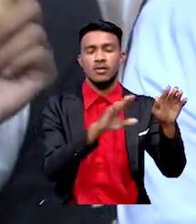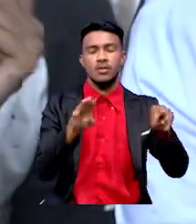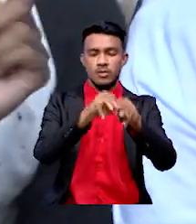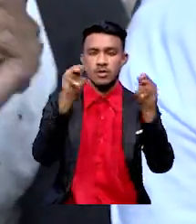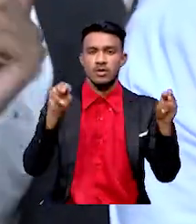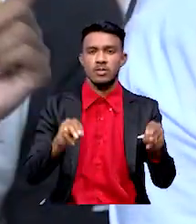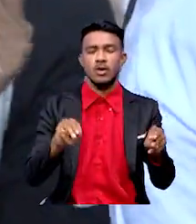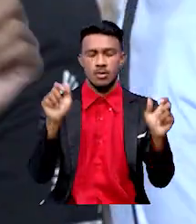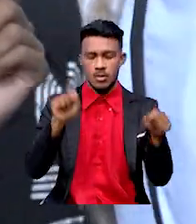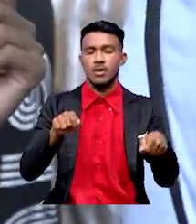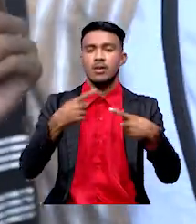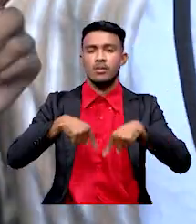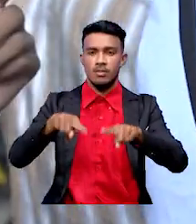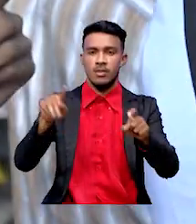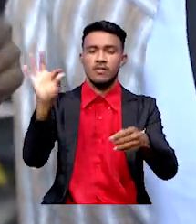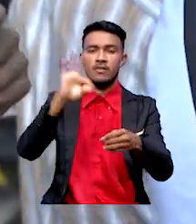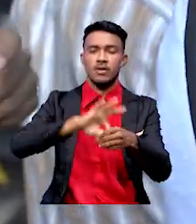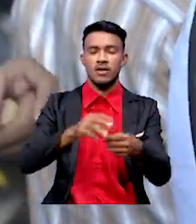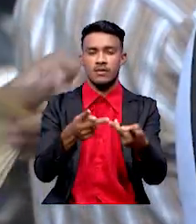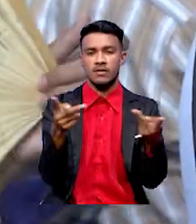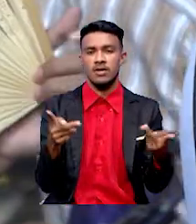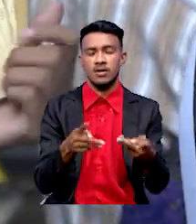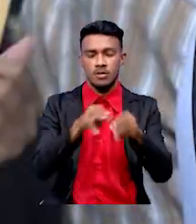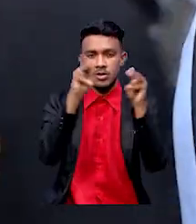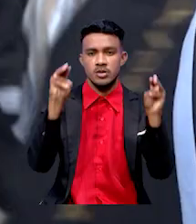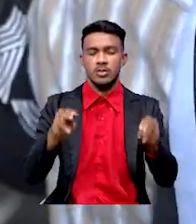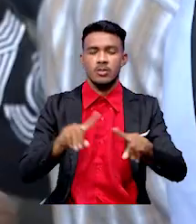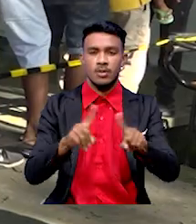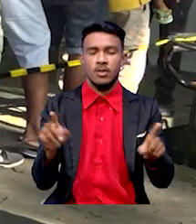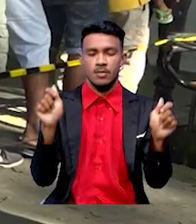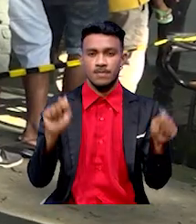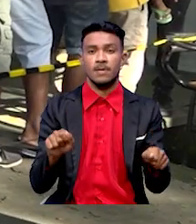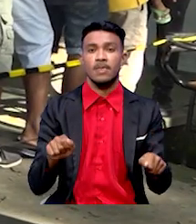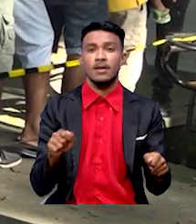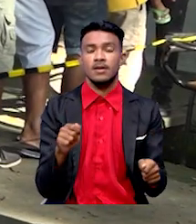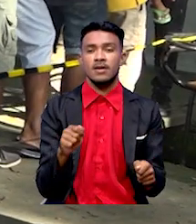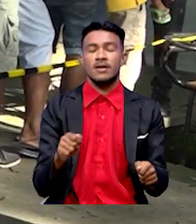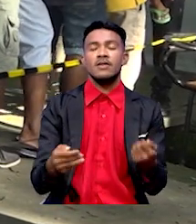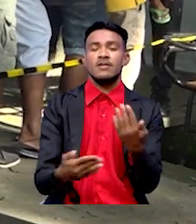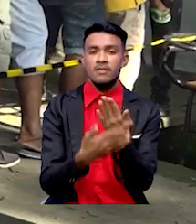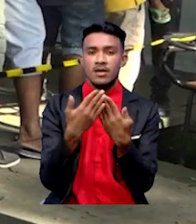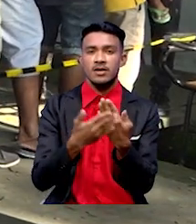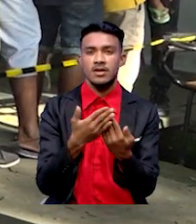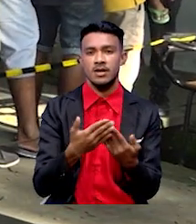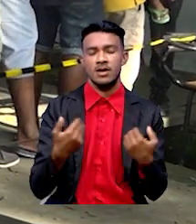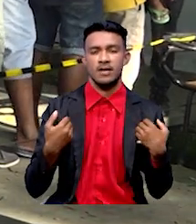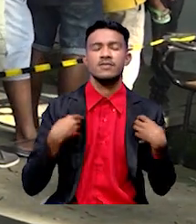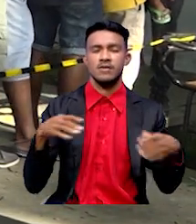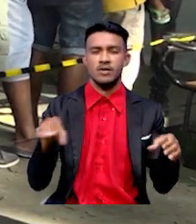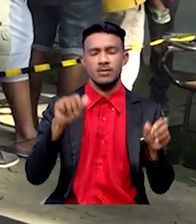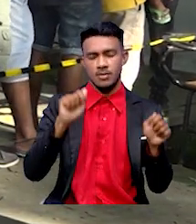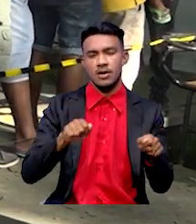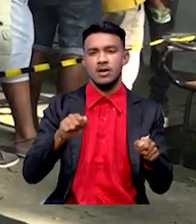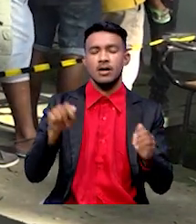onde exerce sirninha vota ia ser ninha município assinar, mas base agora me classificação nem ia